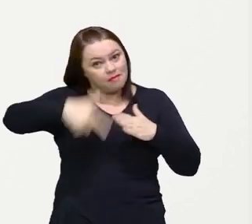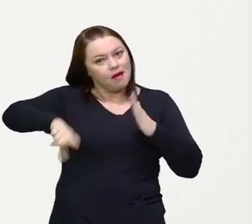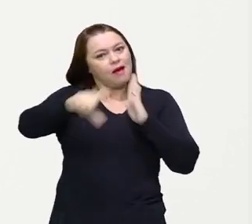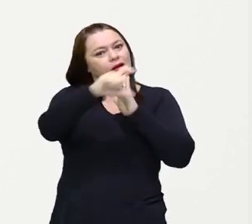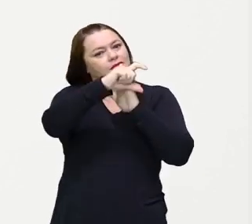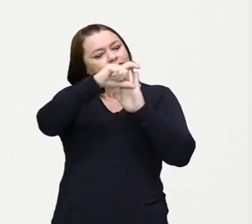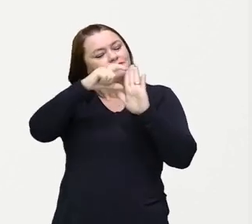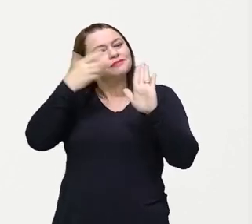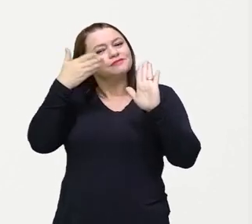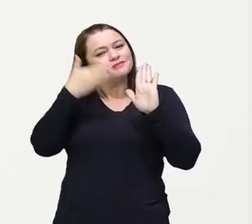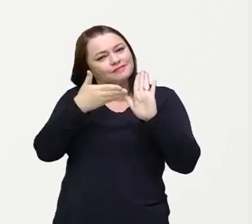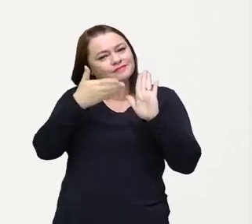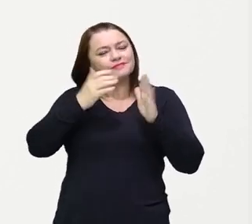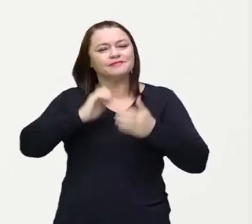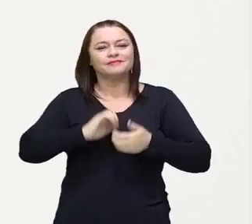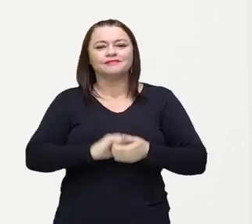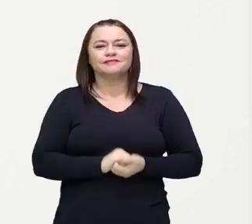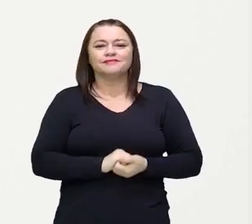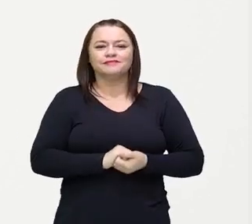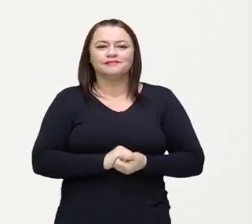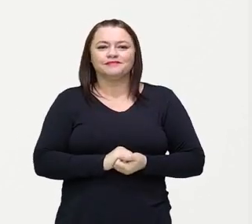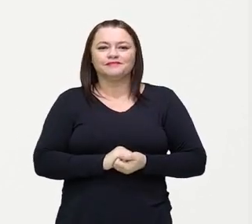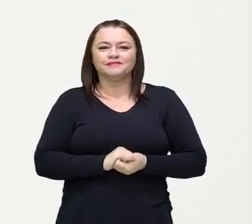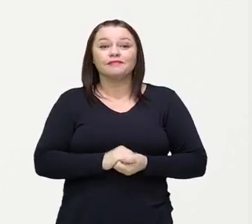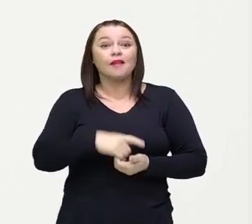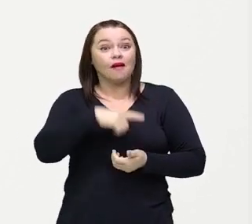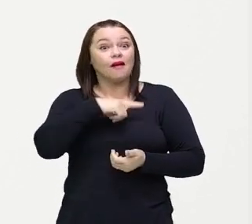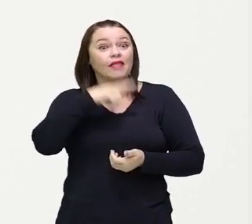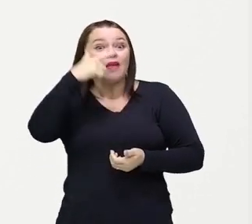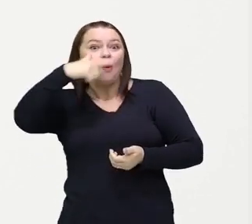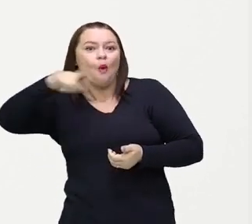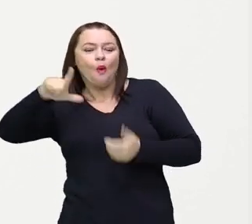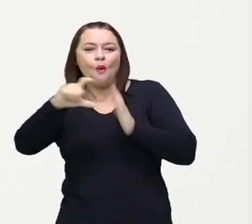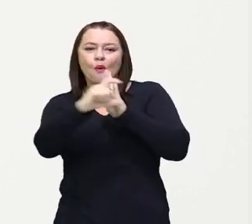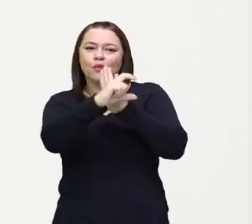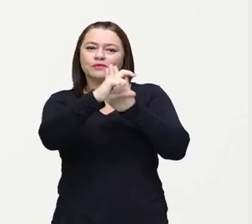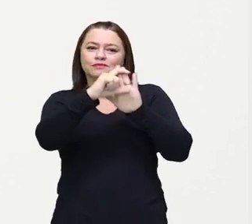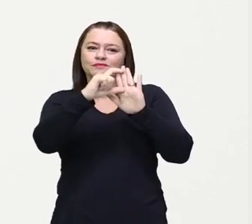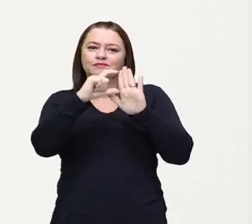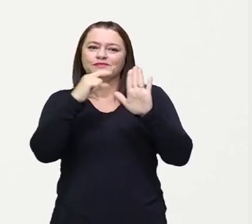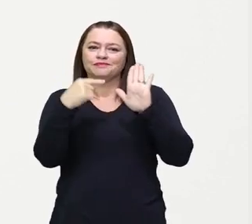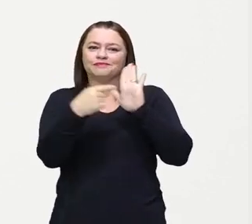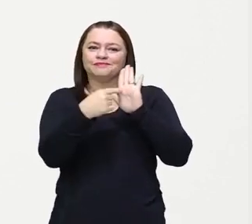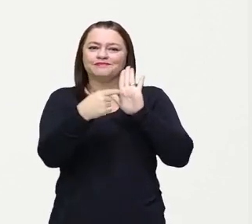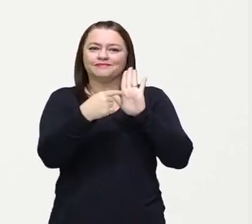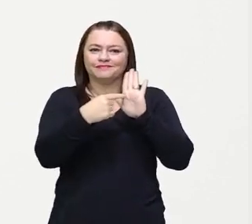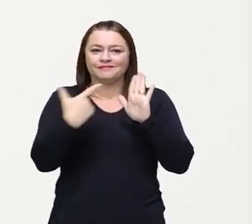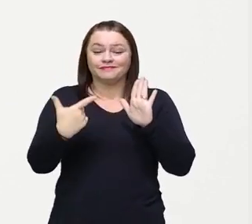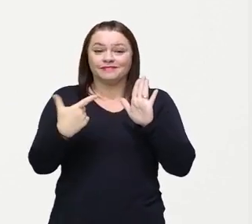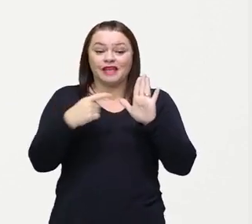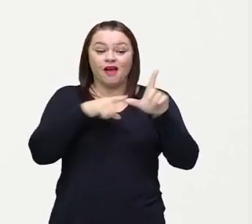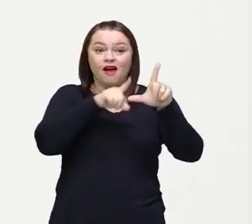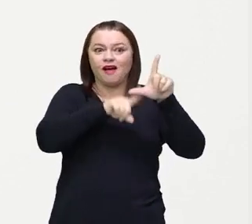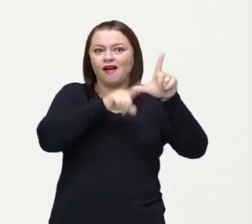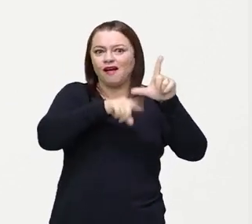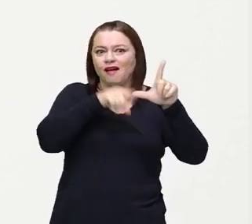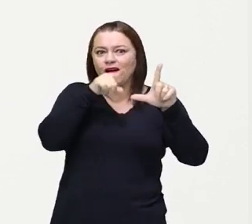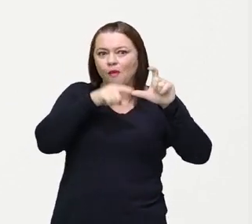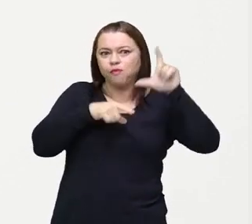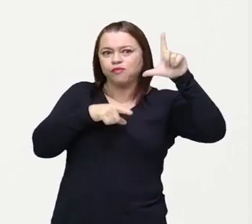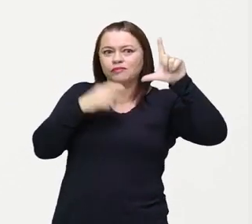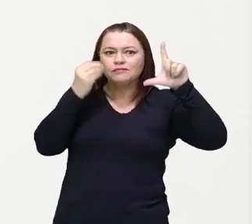Próximo. Eu tenho aqui mais um parágrafo também, crianças. Olha só. Eu tenho minha letra maiúscula, início de frase,